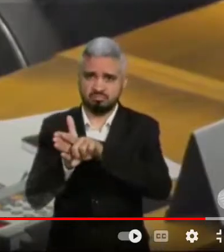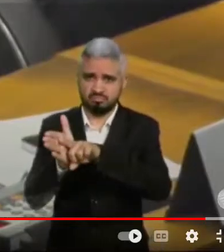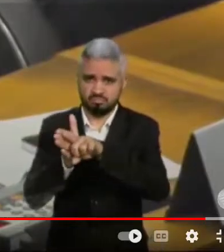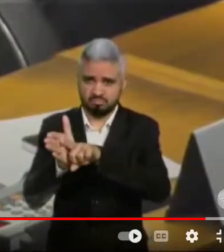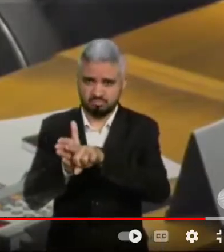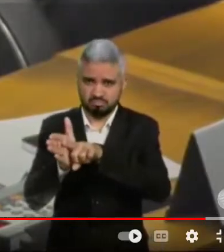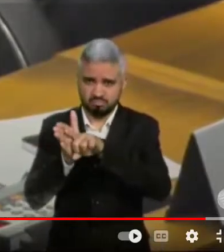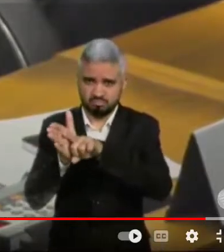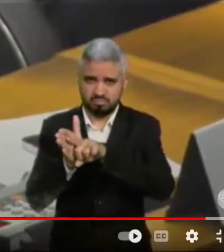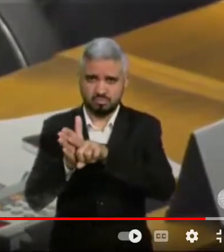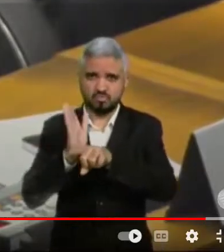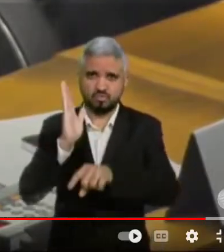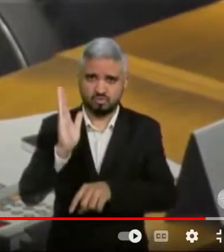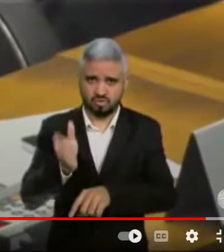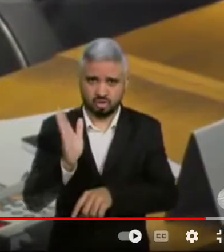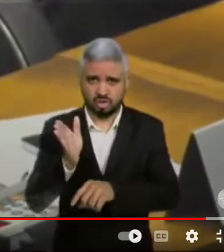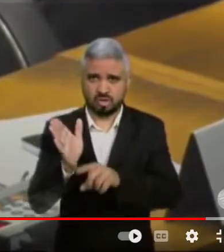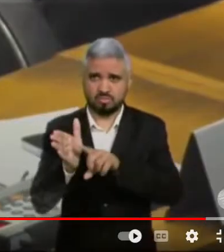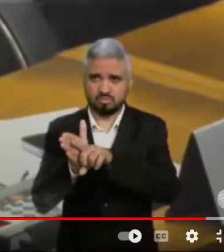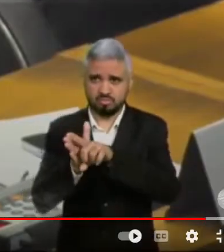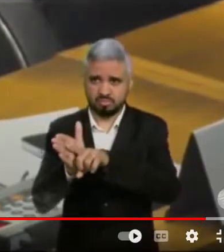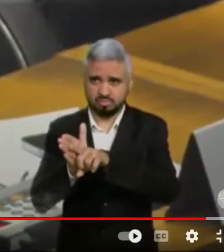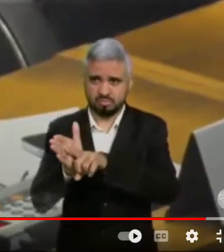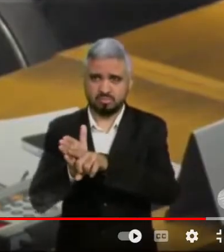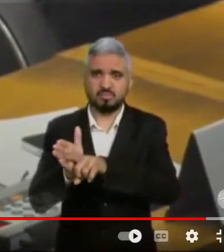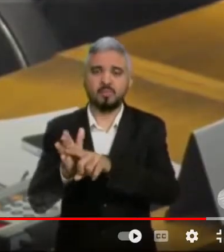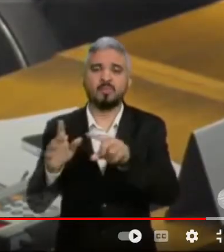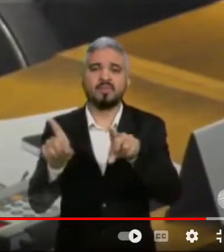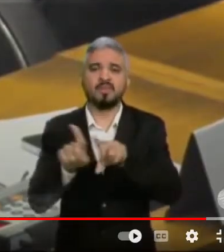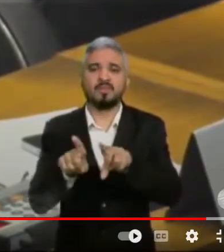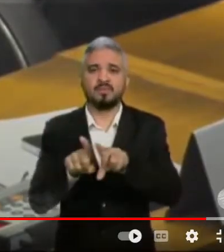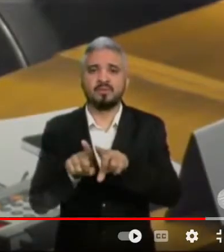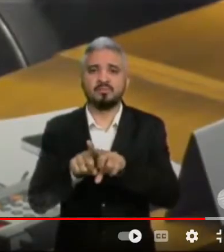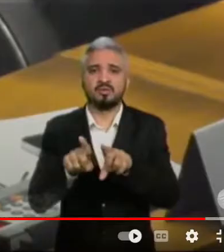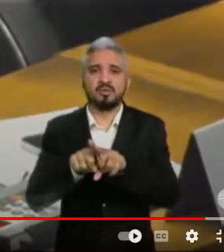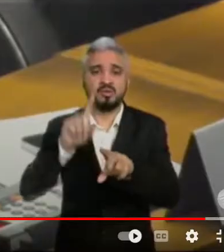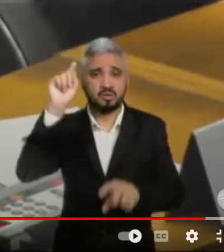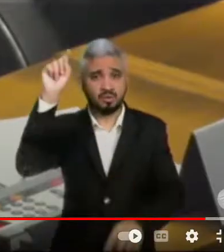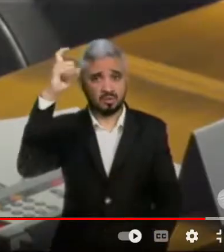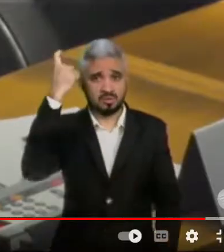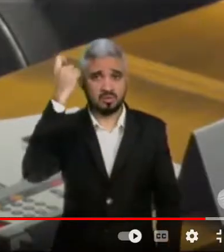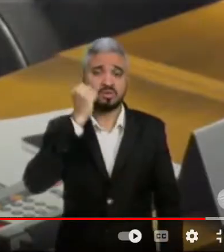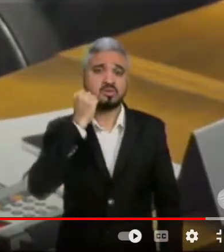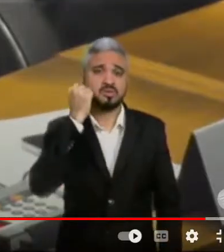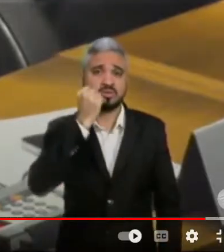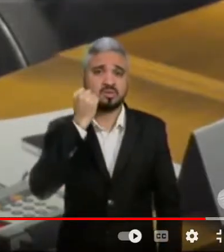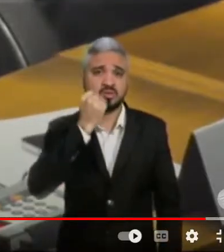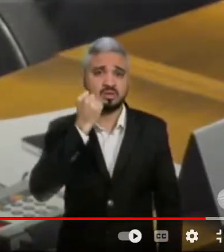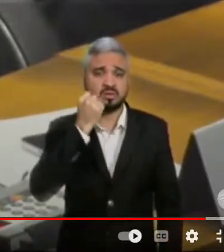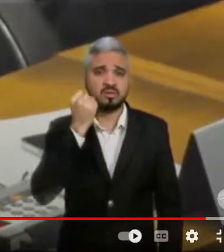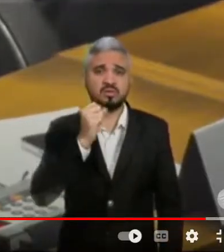também na época, quem prometeu esse recurso foi o ex-senador Roberto Rocha.